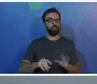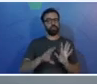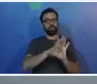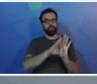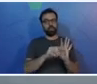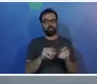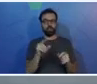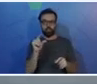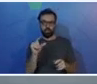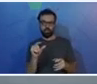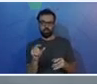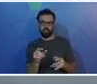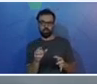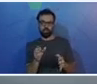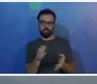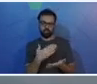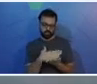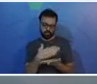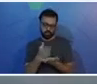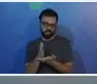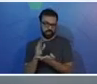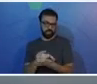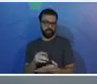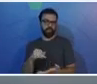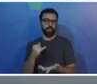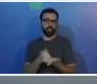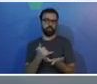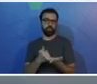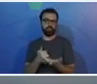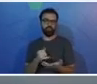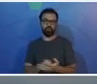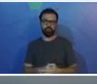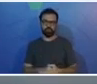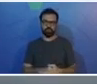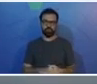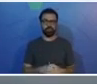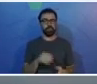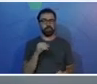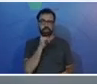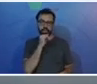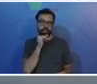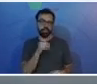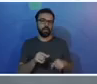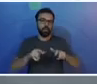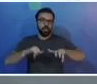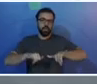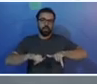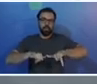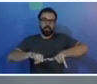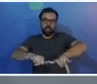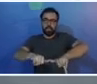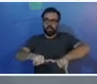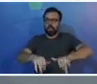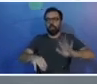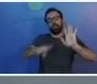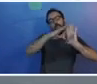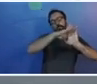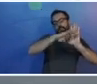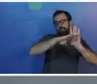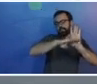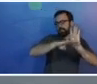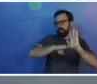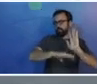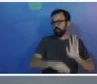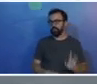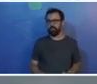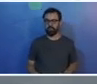compra. Exemplo aqui, nós temos um cupom de supermercado. Sabe aquela notinha que o papai, mamãe vai no supermercado e